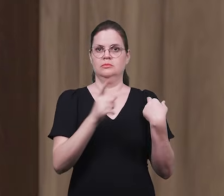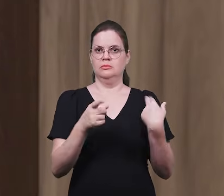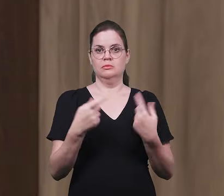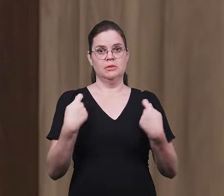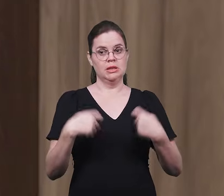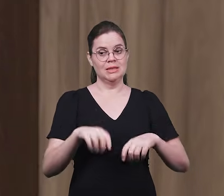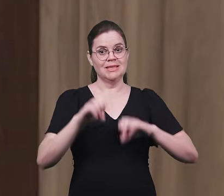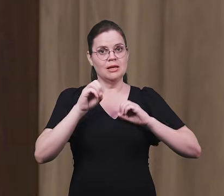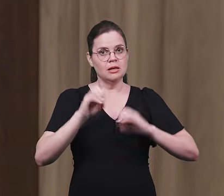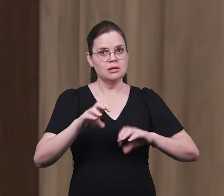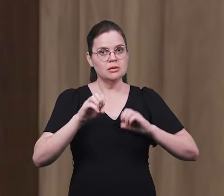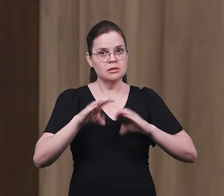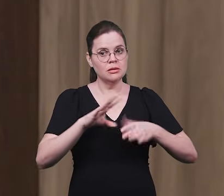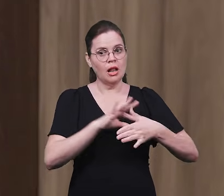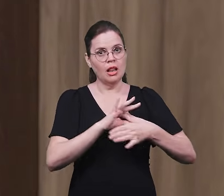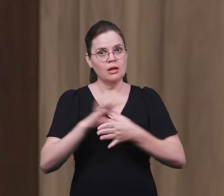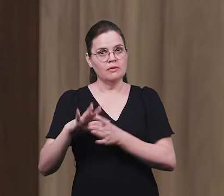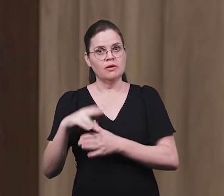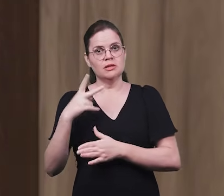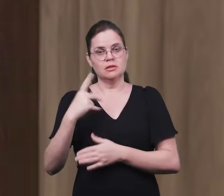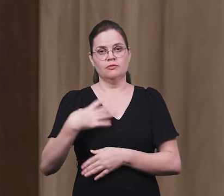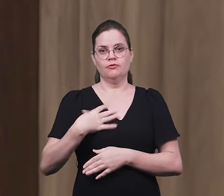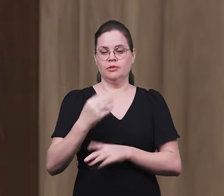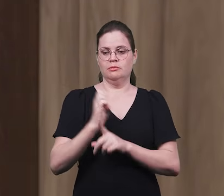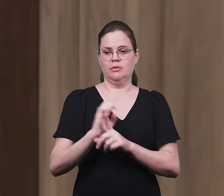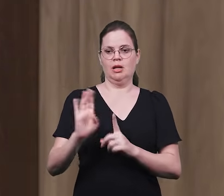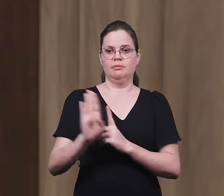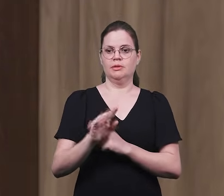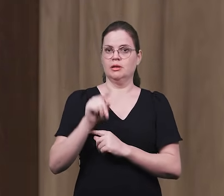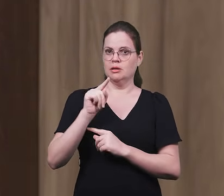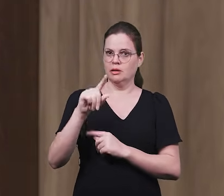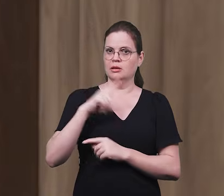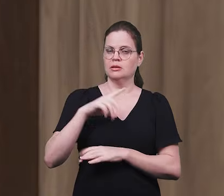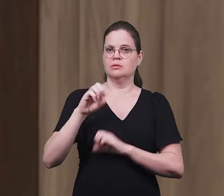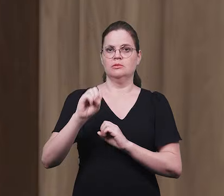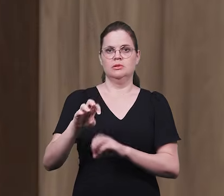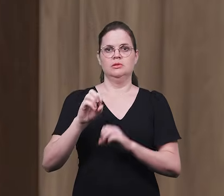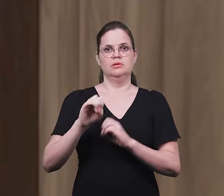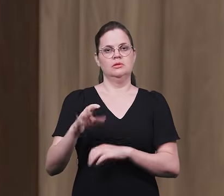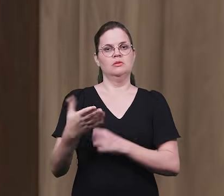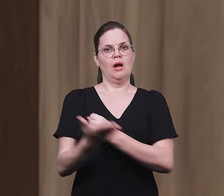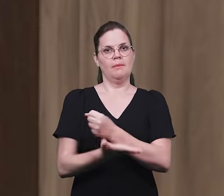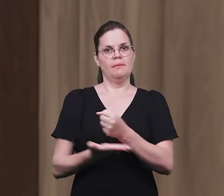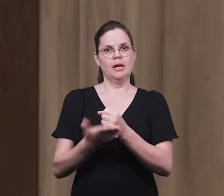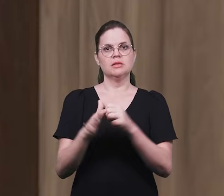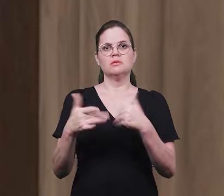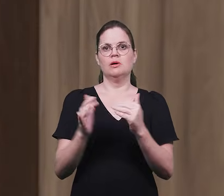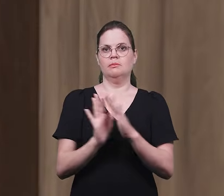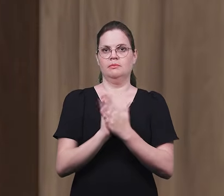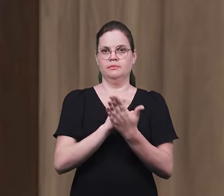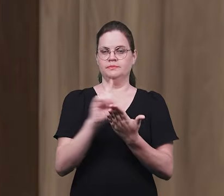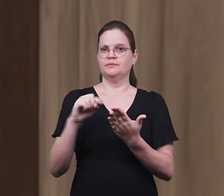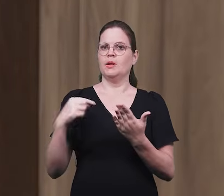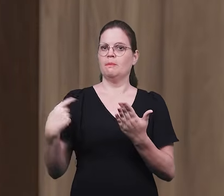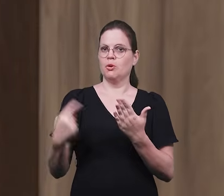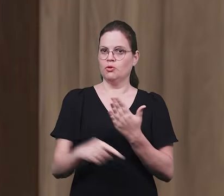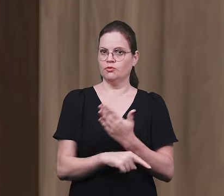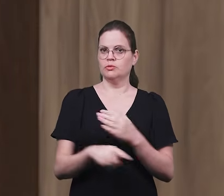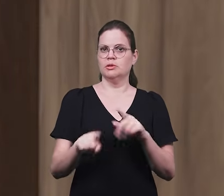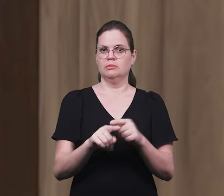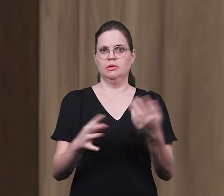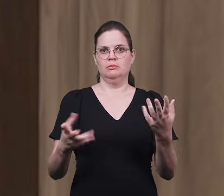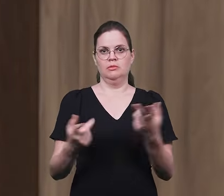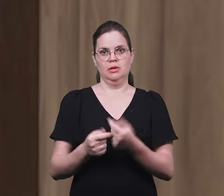outros parentes, que não deixem de conduzir seus filhos à escola bíblica, onde tem um ensino baseado na palavra,